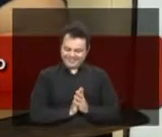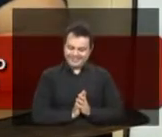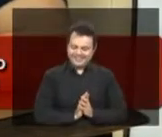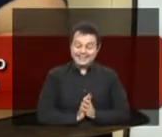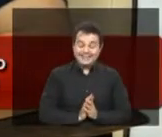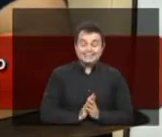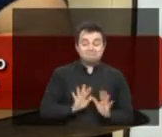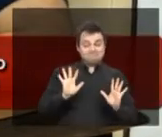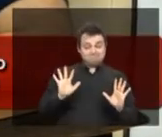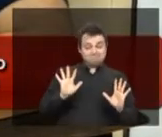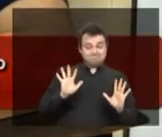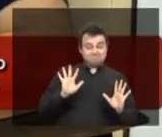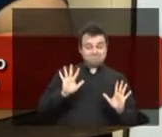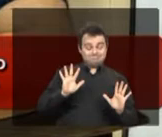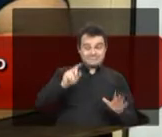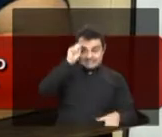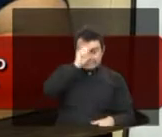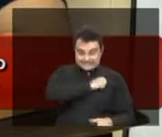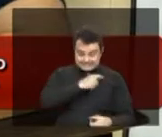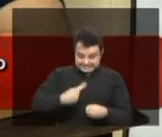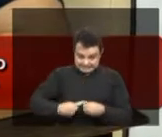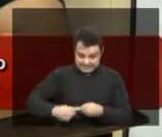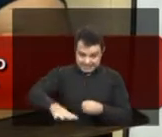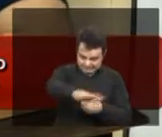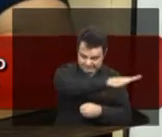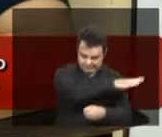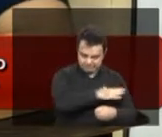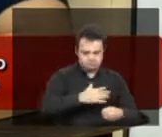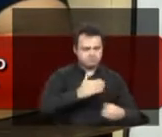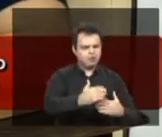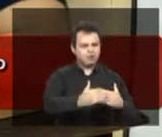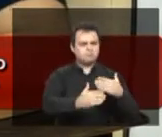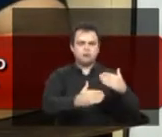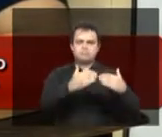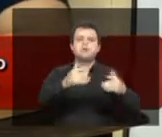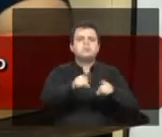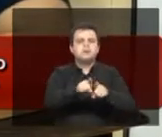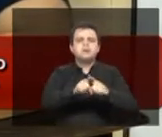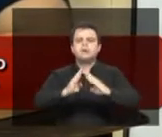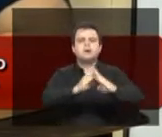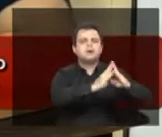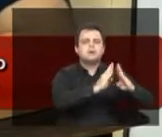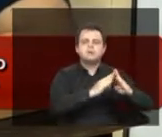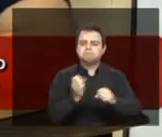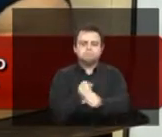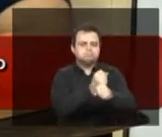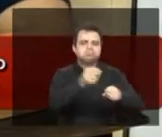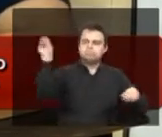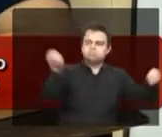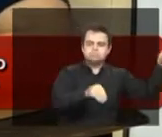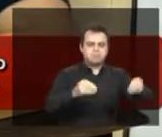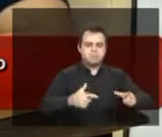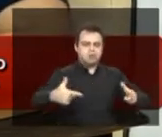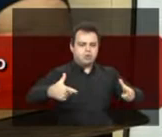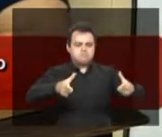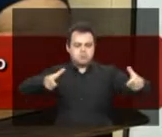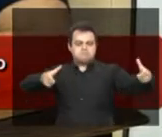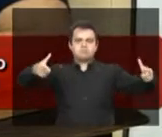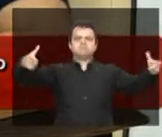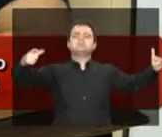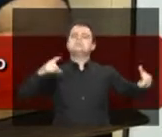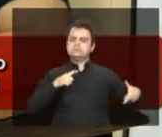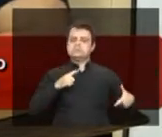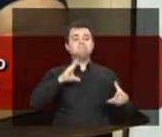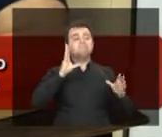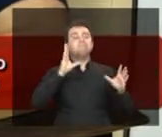vejo que a cidade está num progresso, está numa expansão e ela carece, com